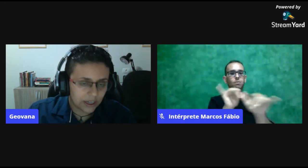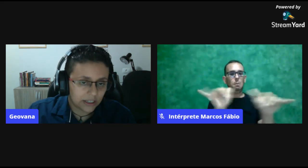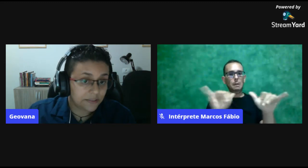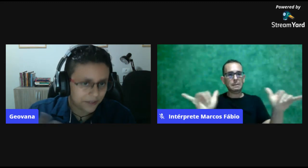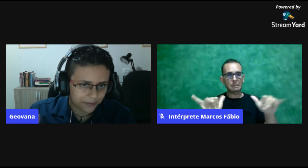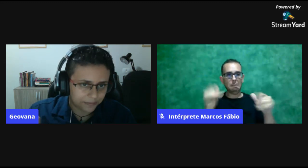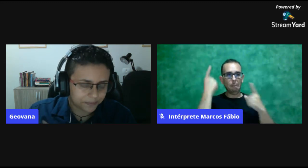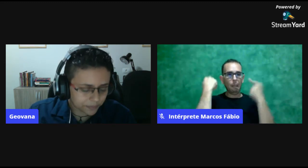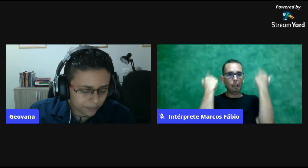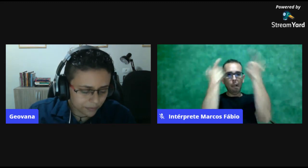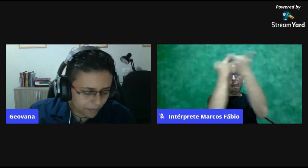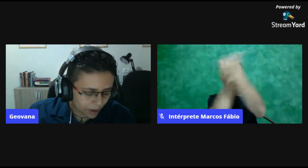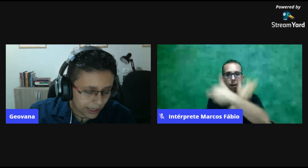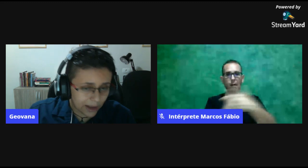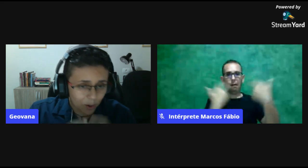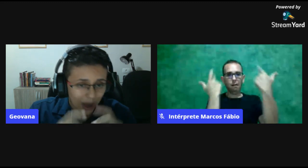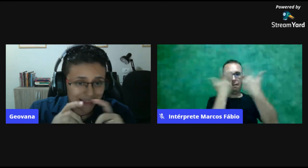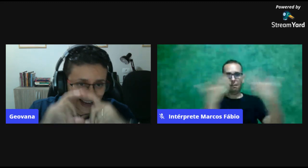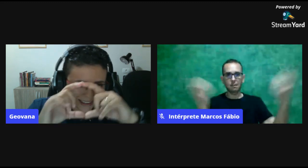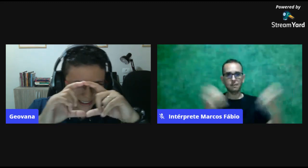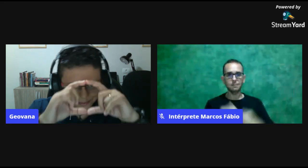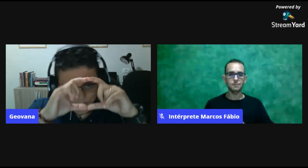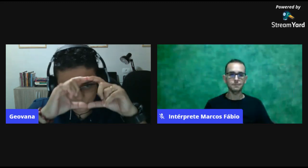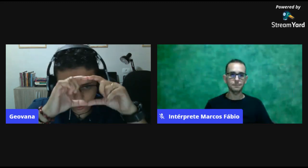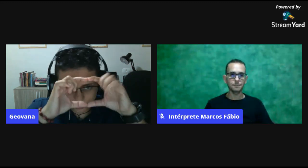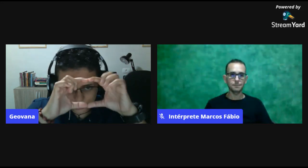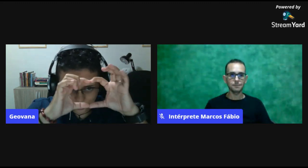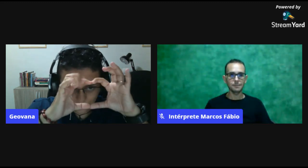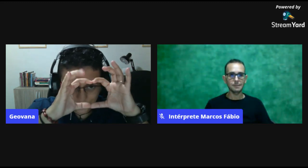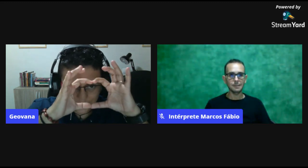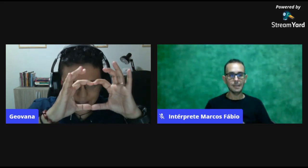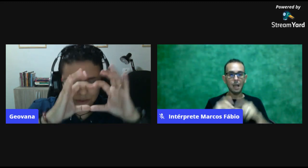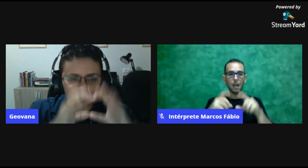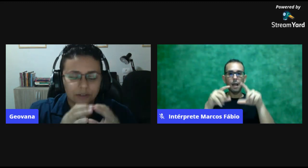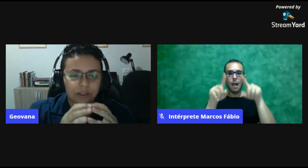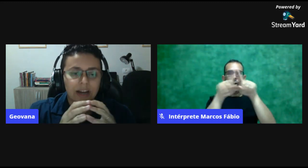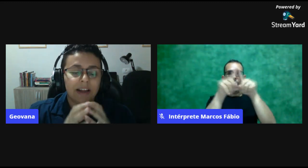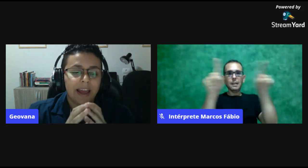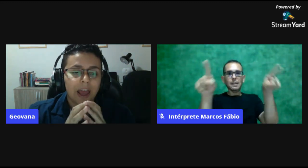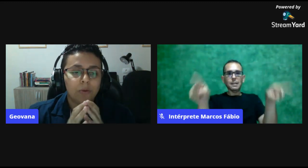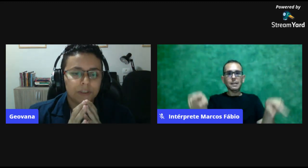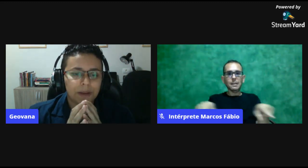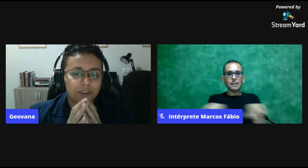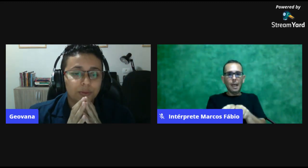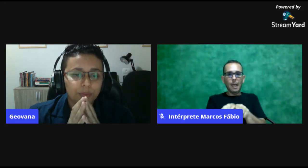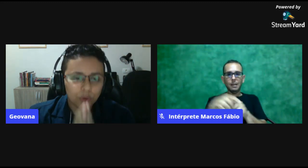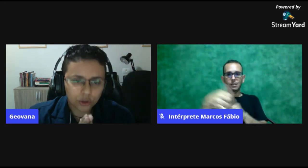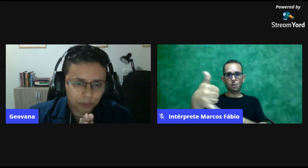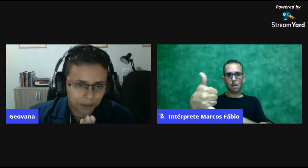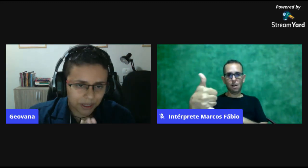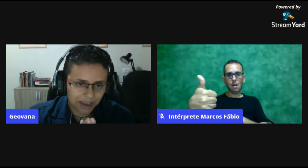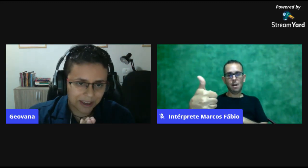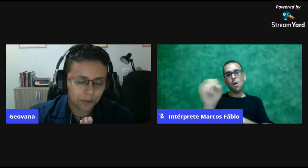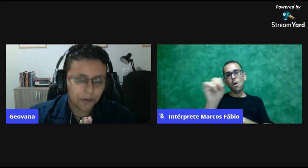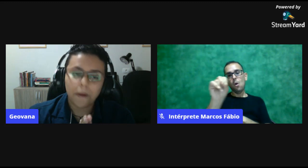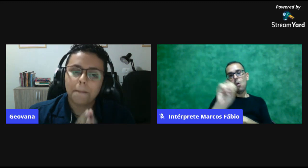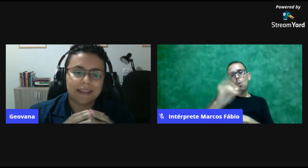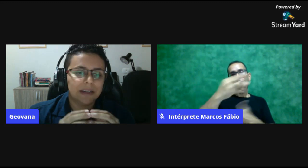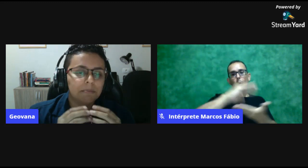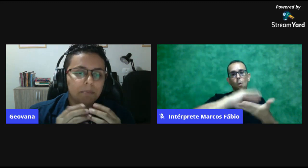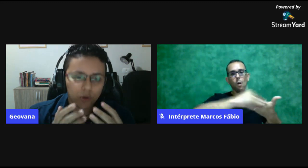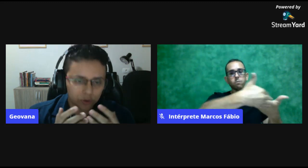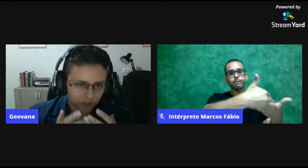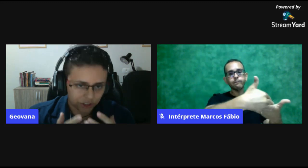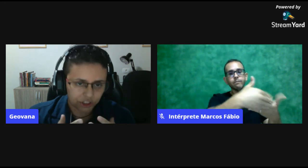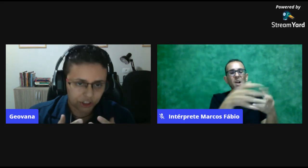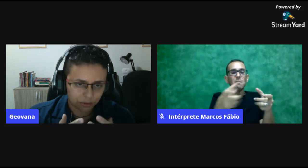roupas, enfim, né? A tela do computador, a tela do celular é um espaço muito pequeno para